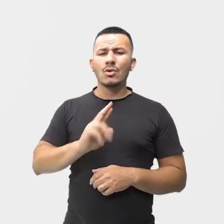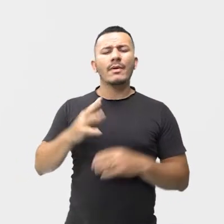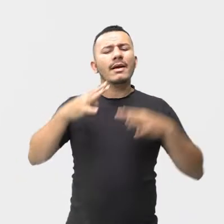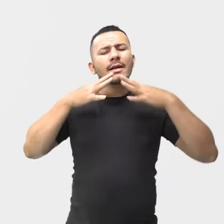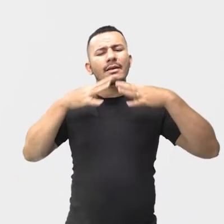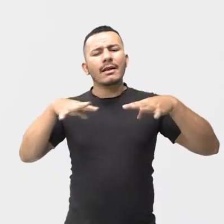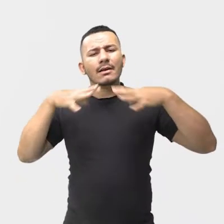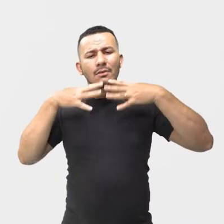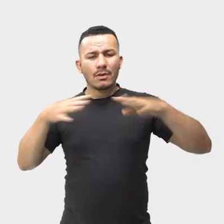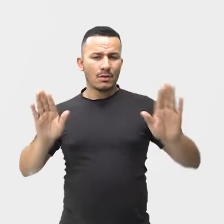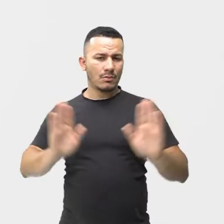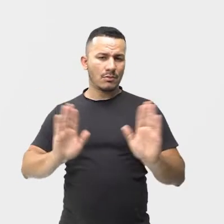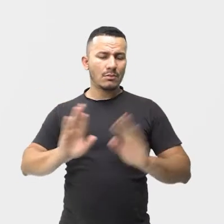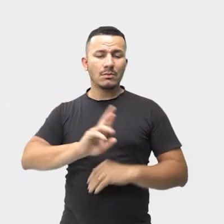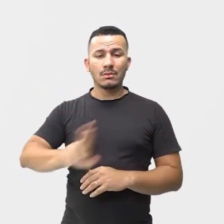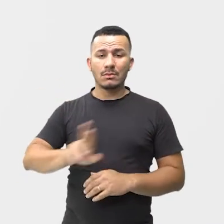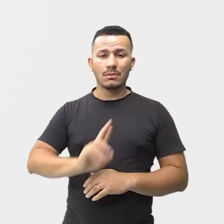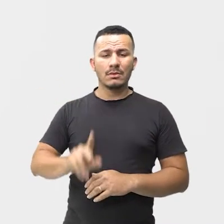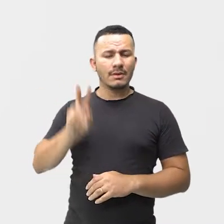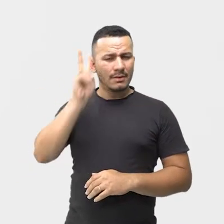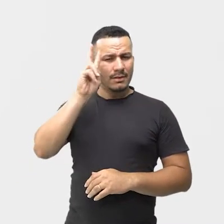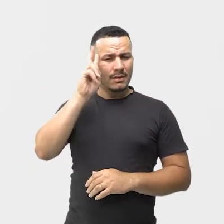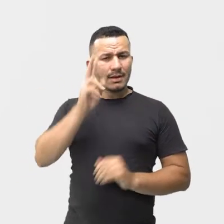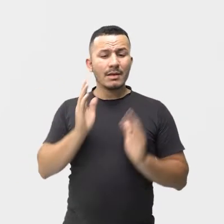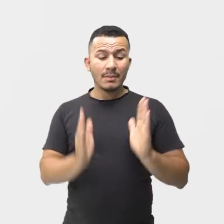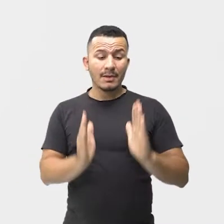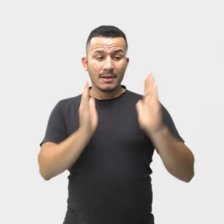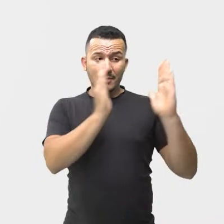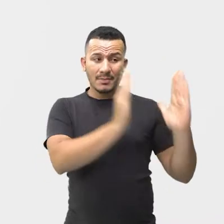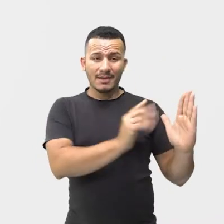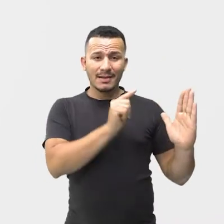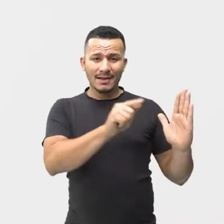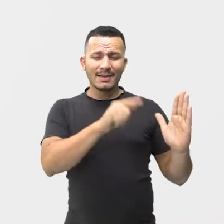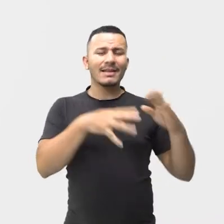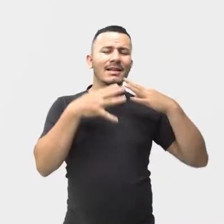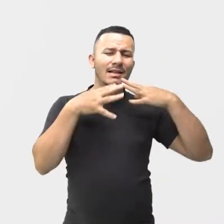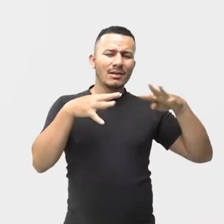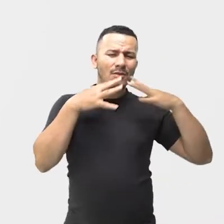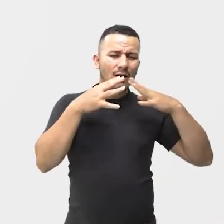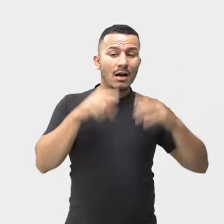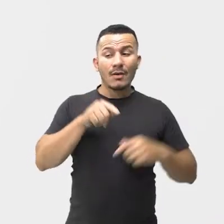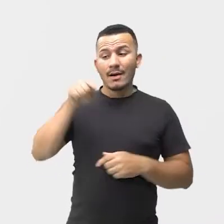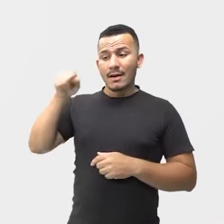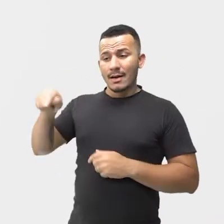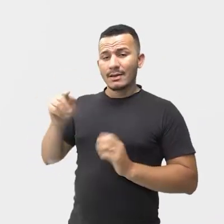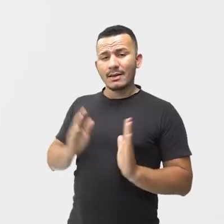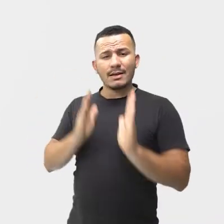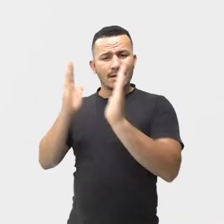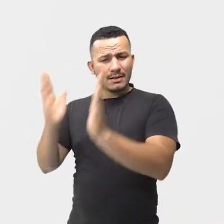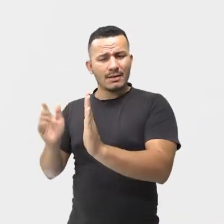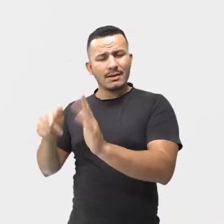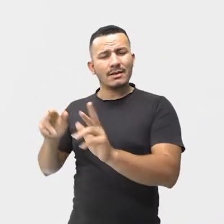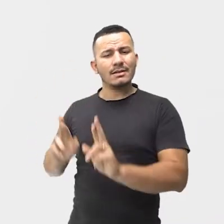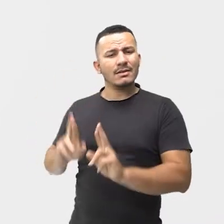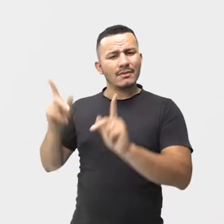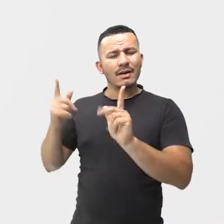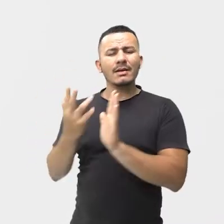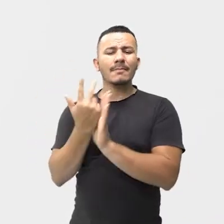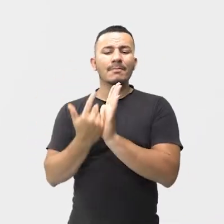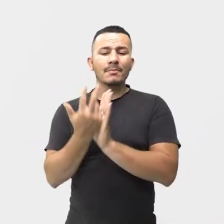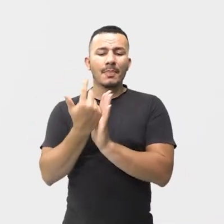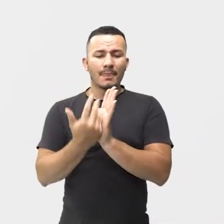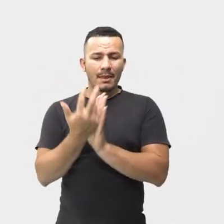pintura naturalista, como vocês viram lá no período paleolítico, mas vocês veem aí que as figuras